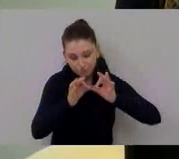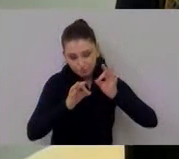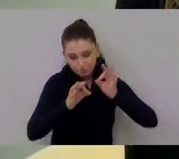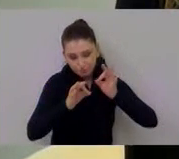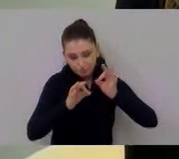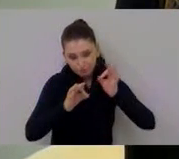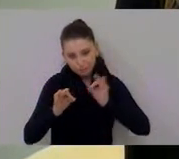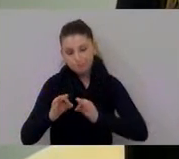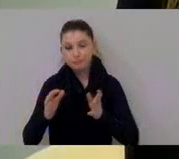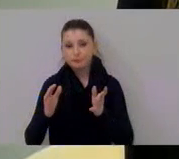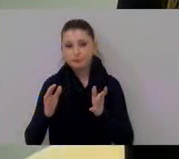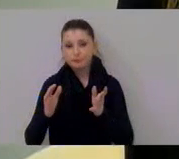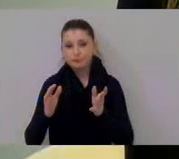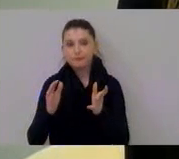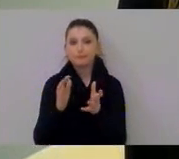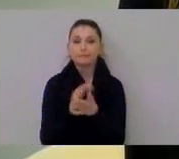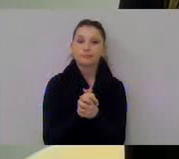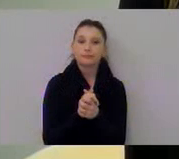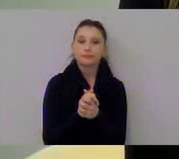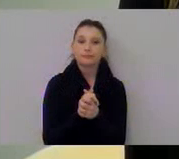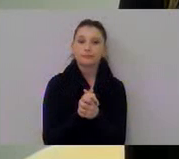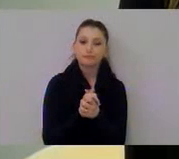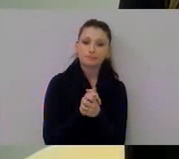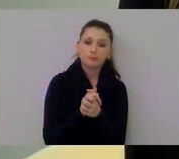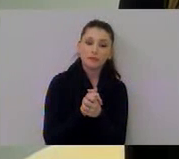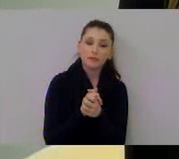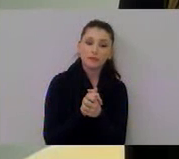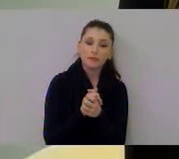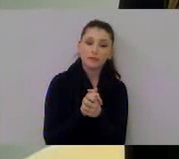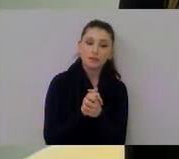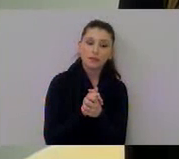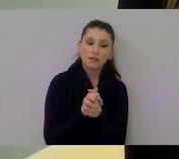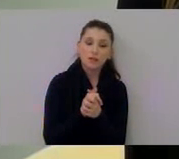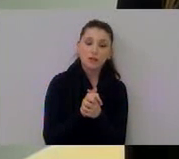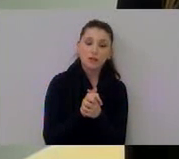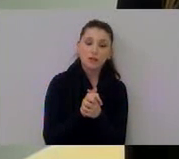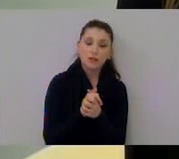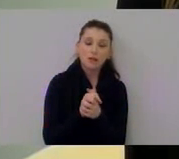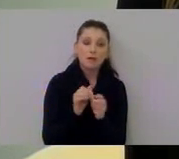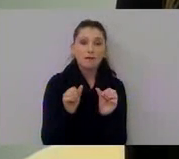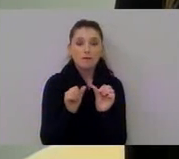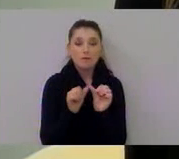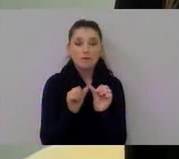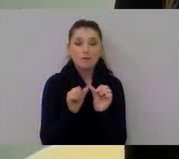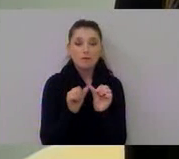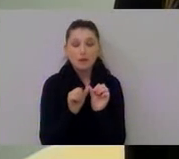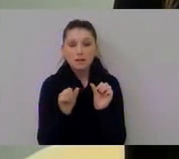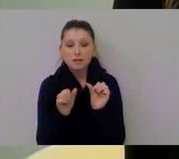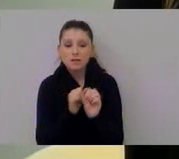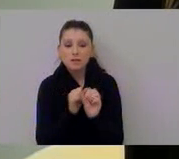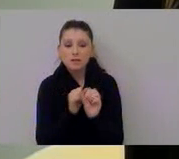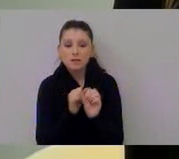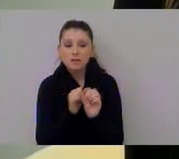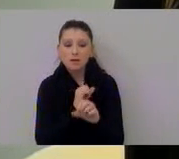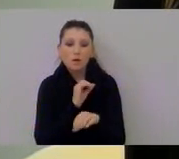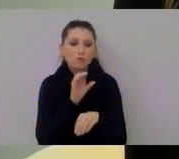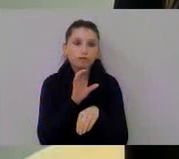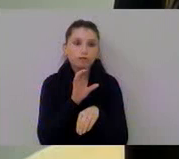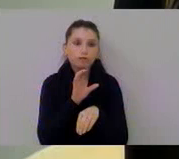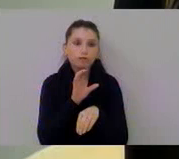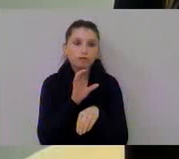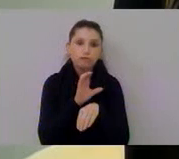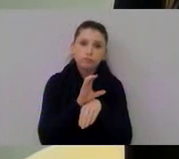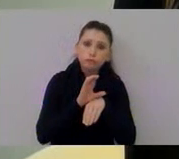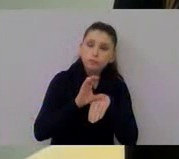uma capacitação para os moradores, para que quando acontece uma enxurrada